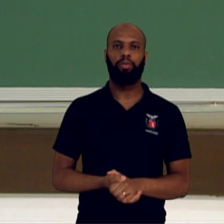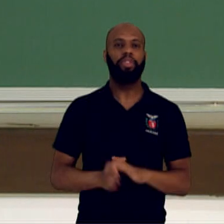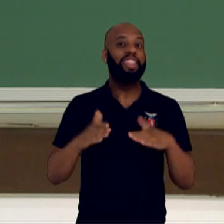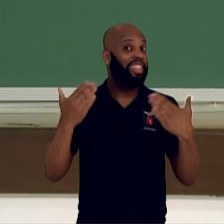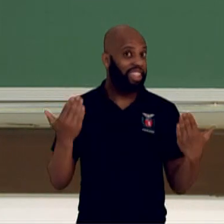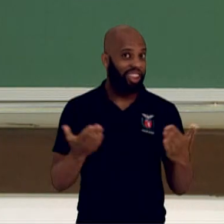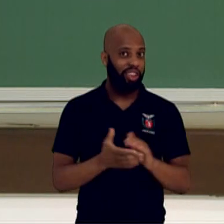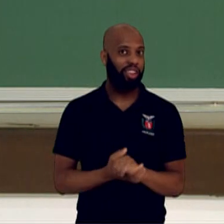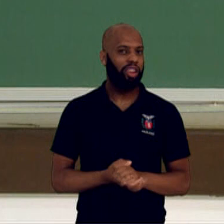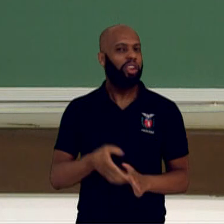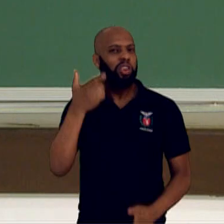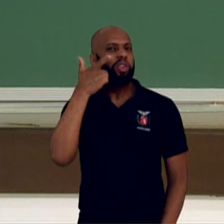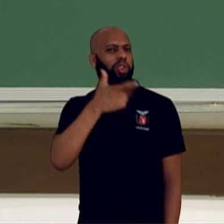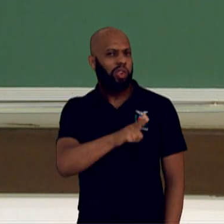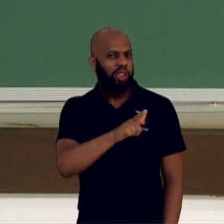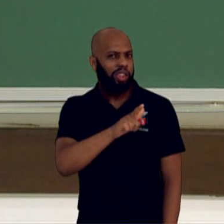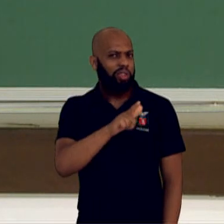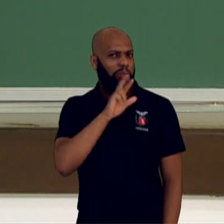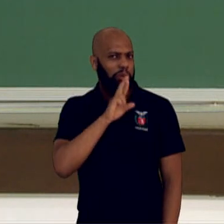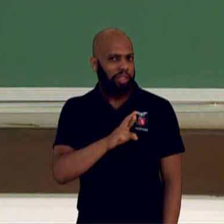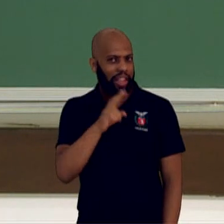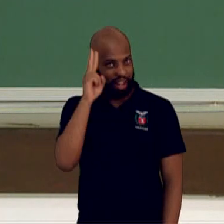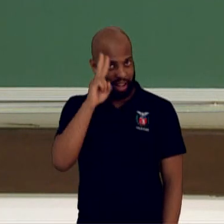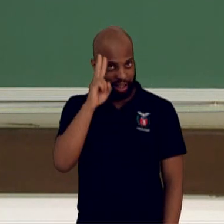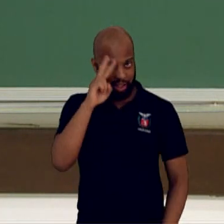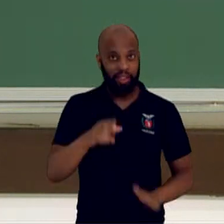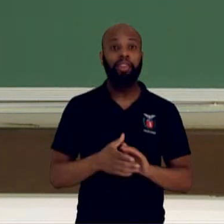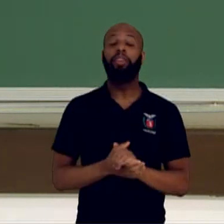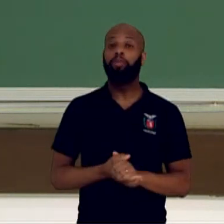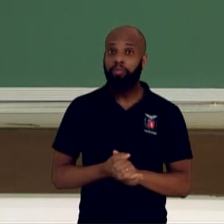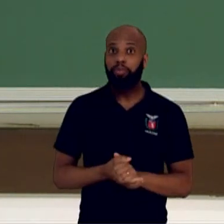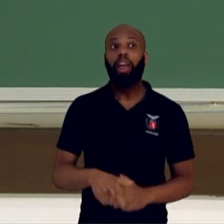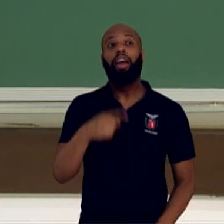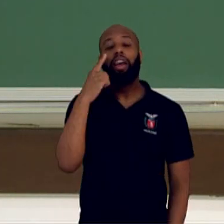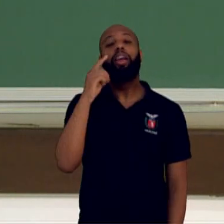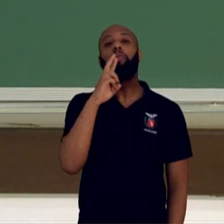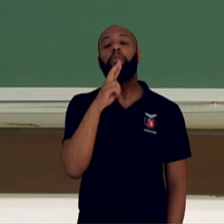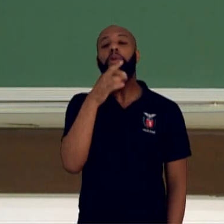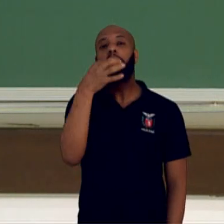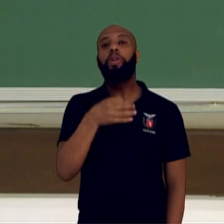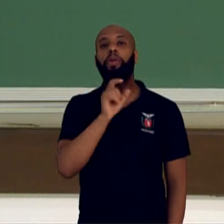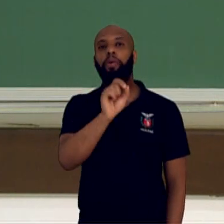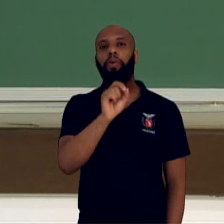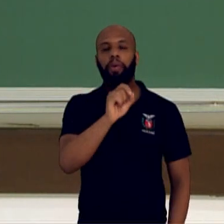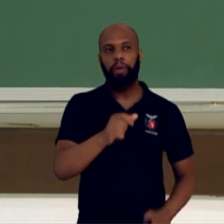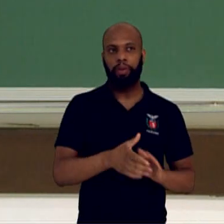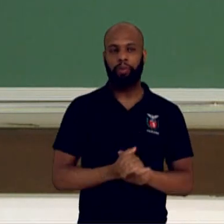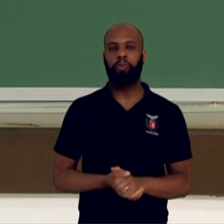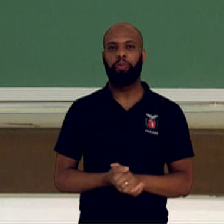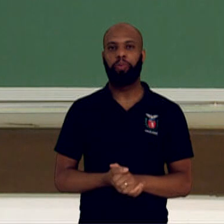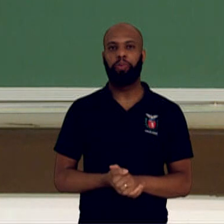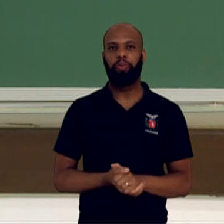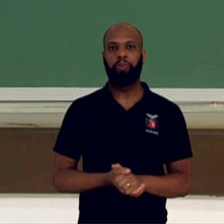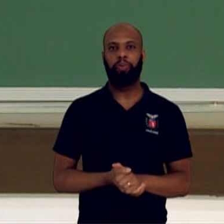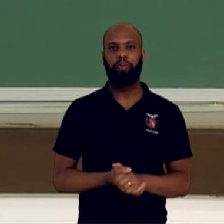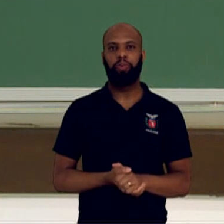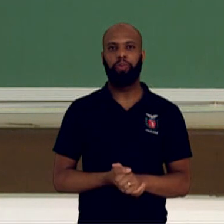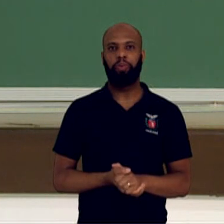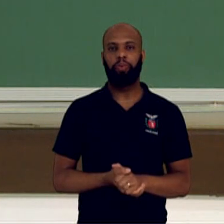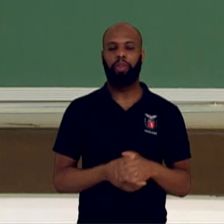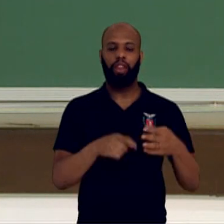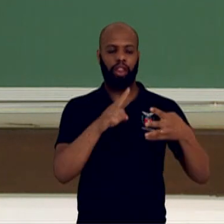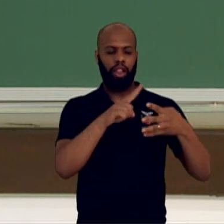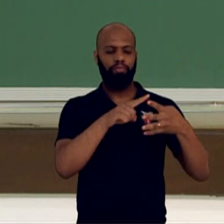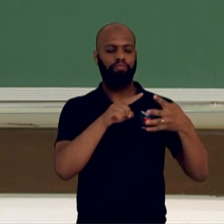Daí, pessoal, conseguiram? Lembraram? Então vamos ver qual foi? Então vamos lá, pessoal. A,